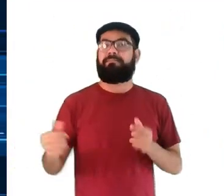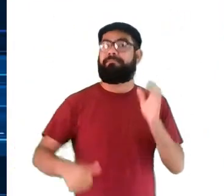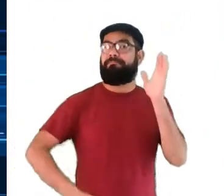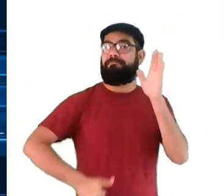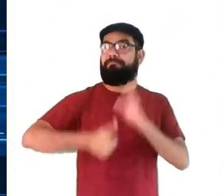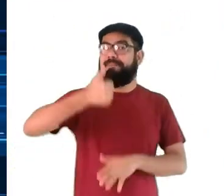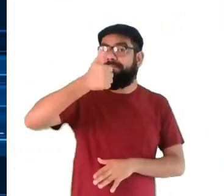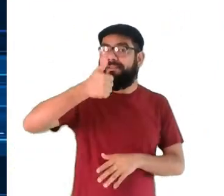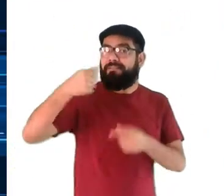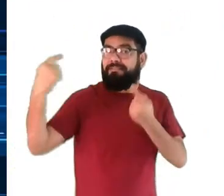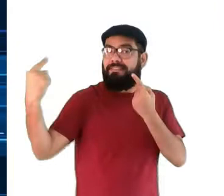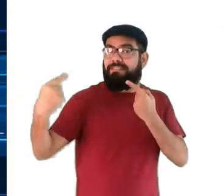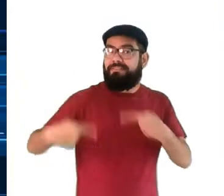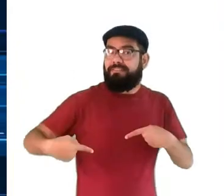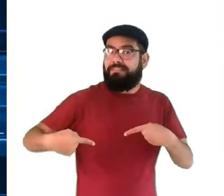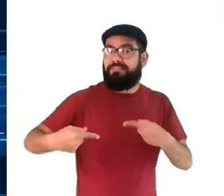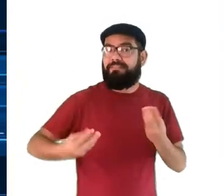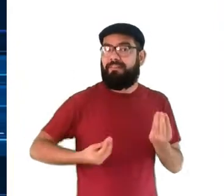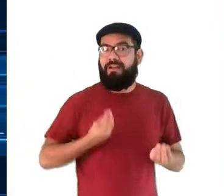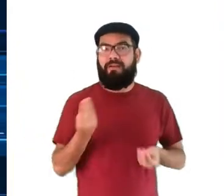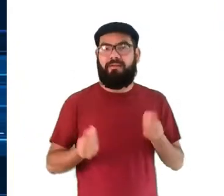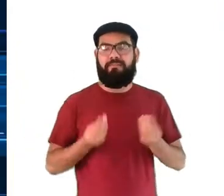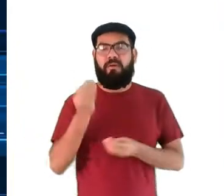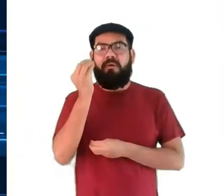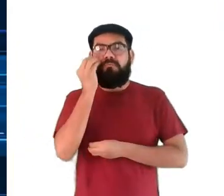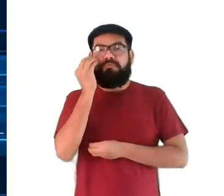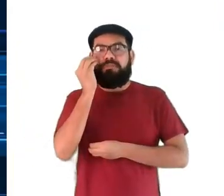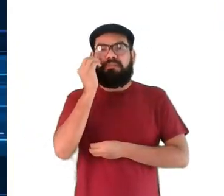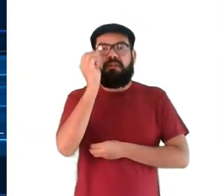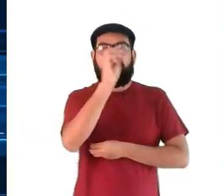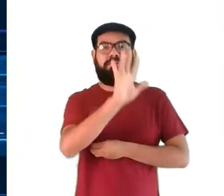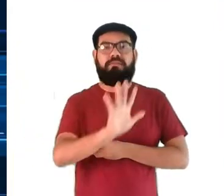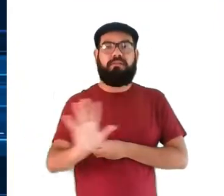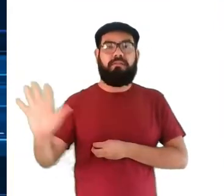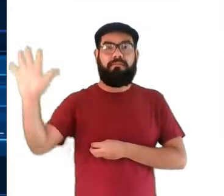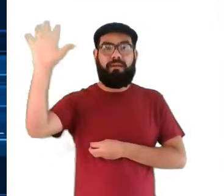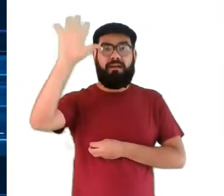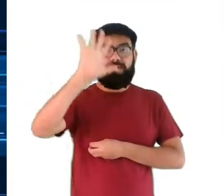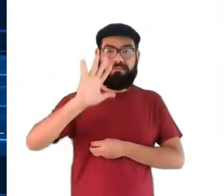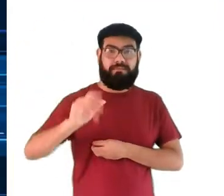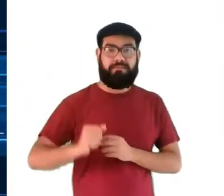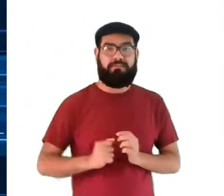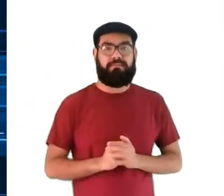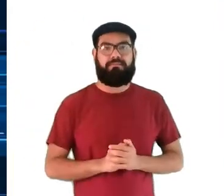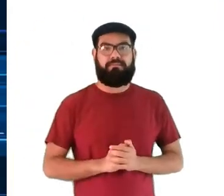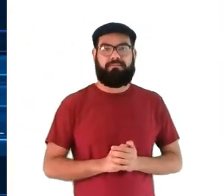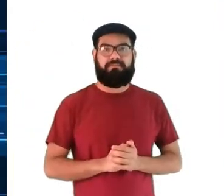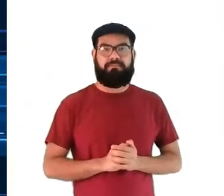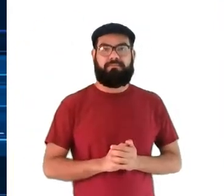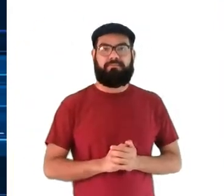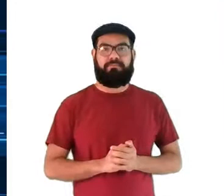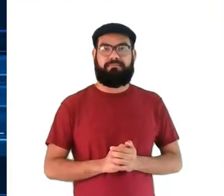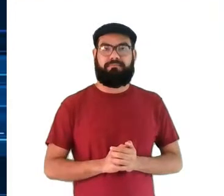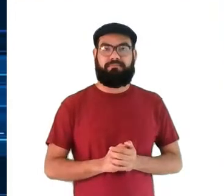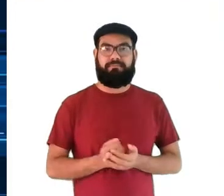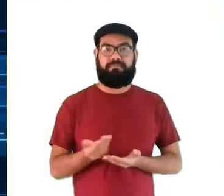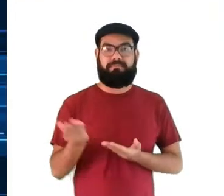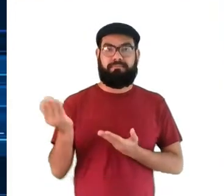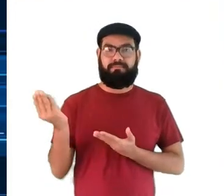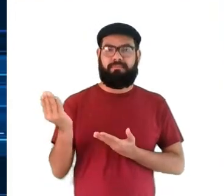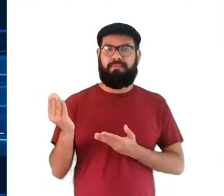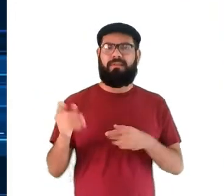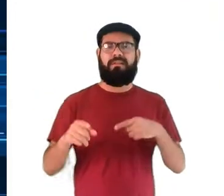aula de hoje. Observem essas imagens e nós fazemos a seguinte pergunta.